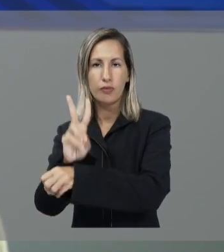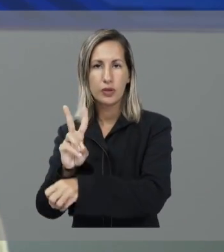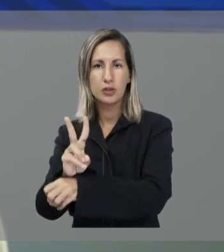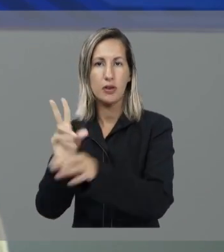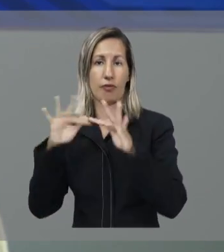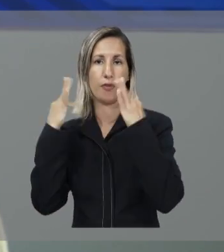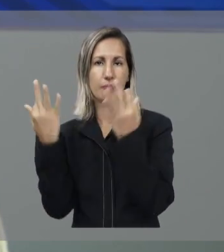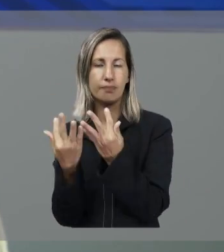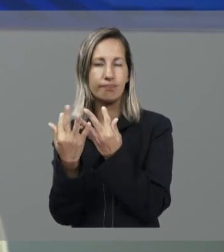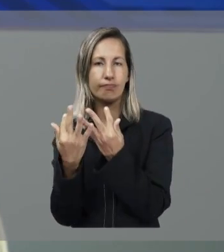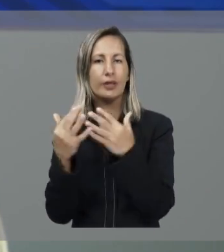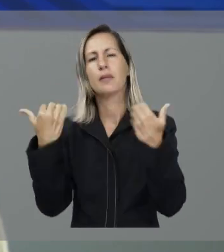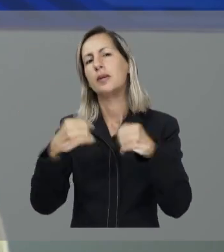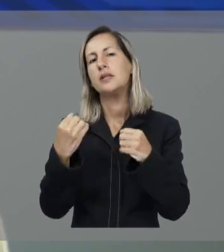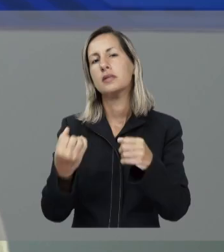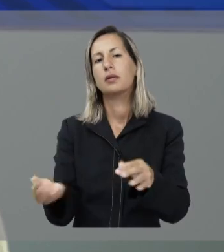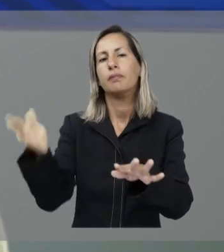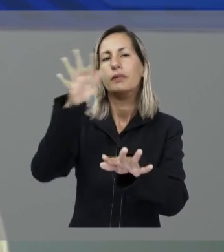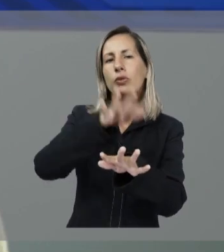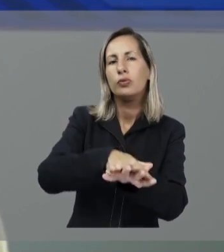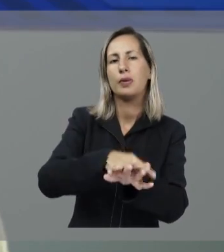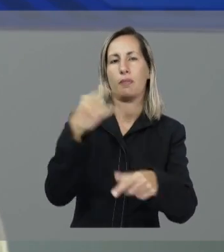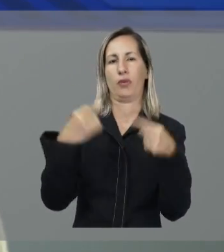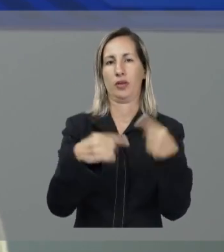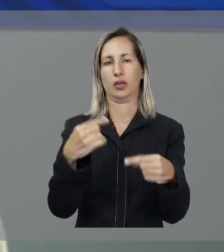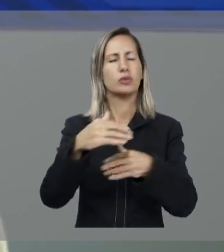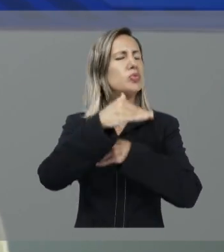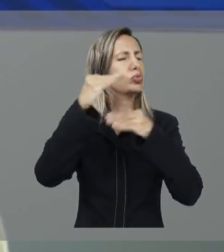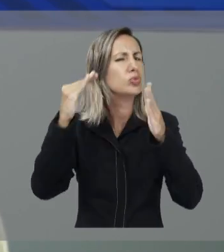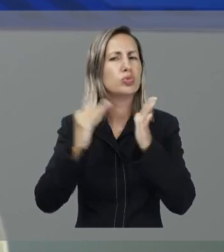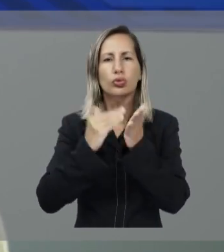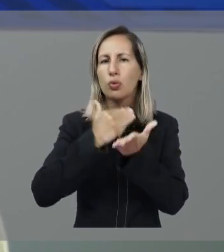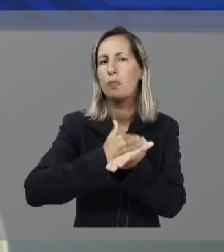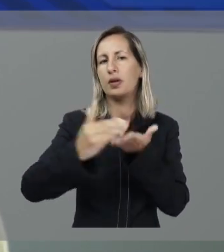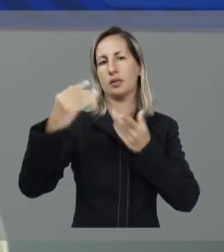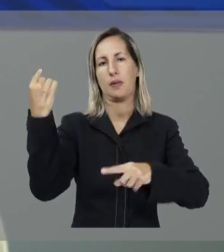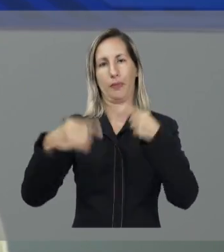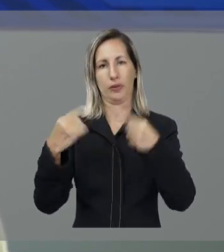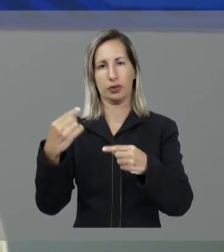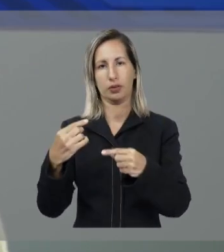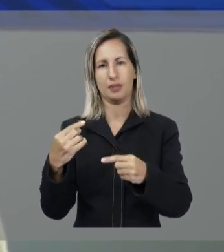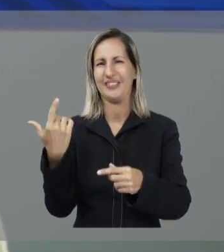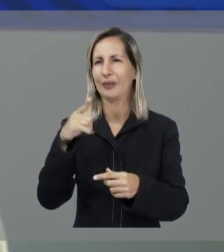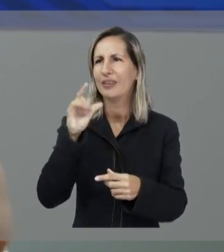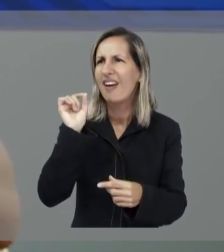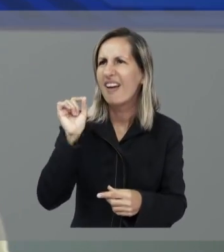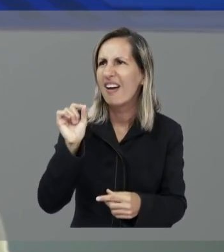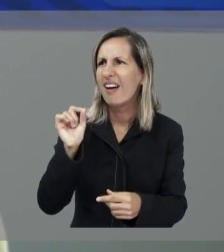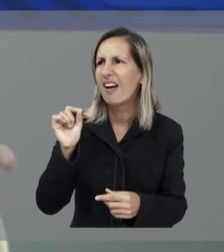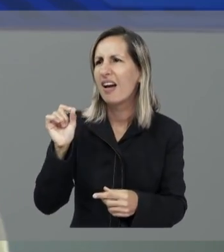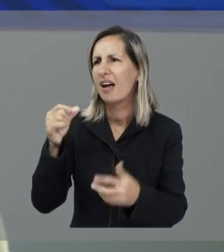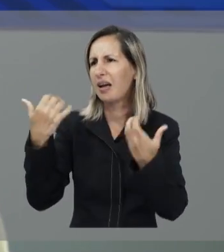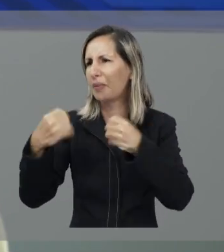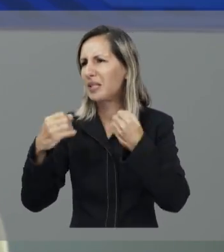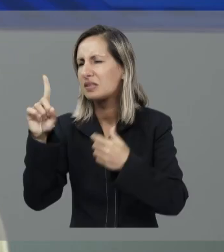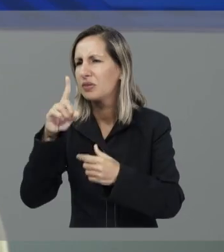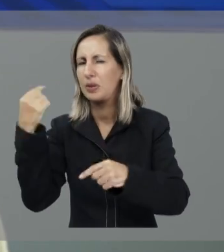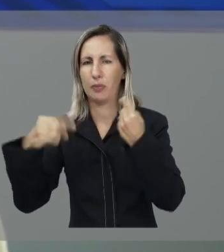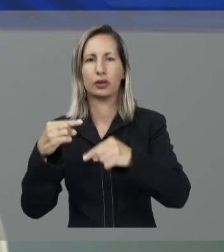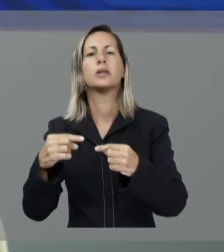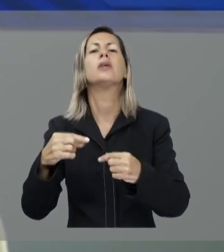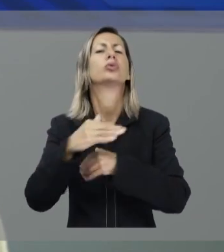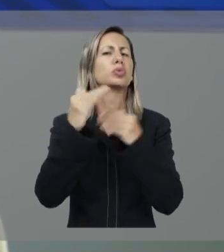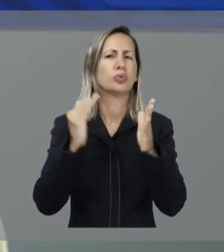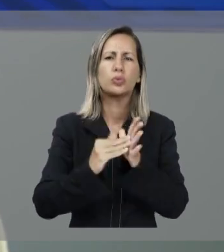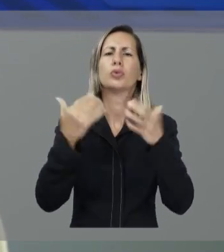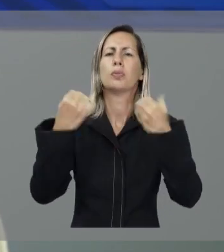nossa família, nós temos que ir para dentro da política, porque tudo acontece na política. Não existe essa coisa, eu não preciso de política. Todo mundo